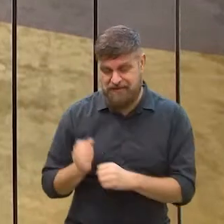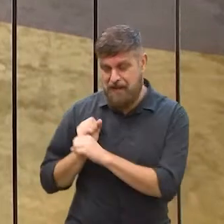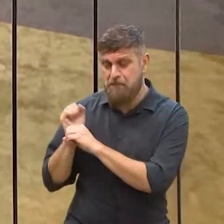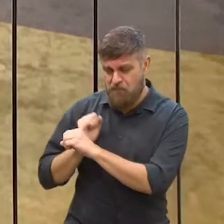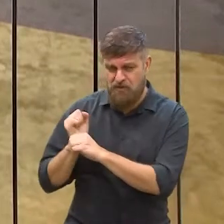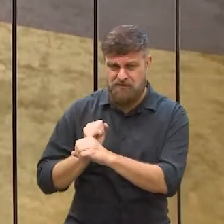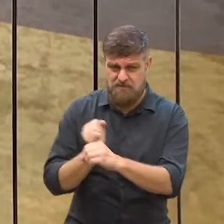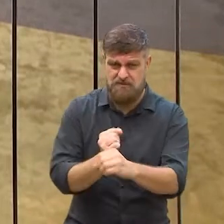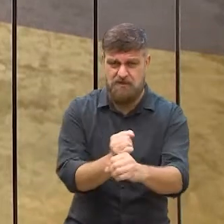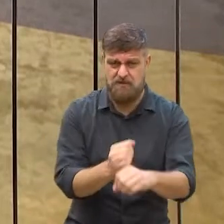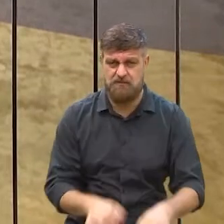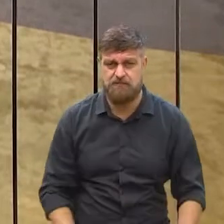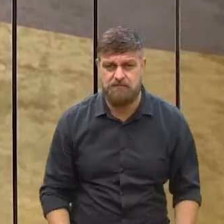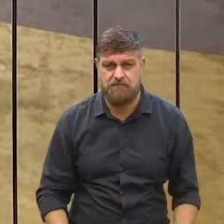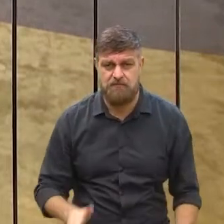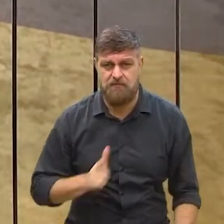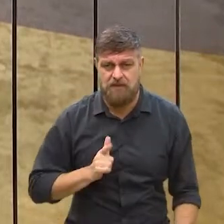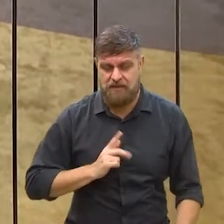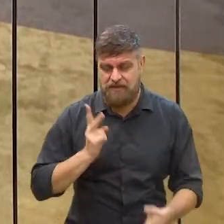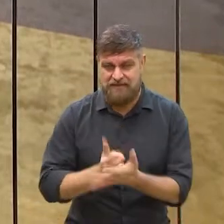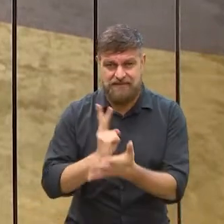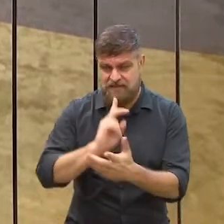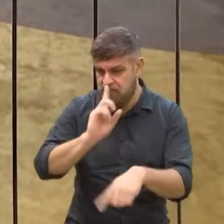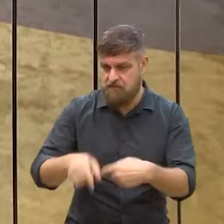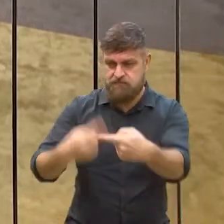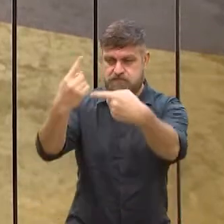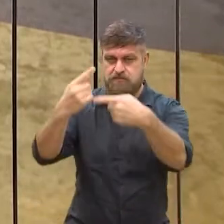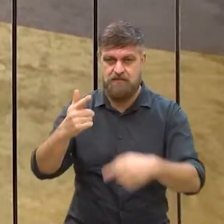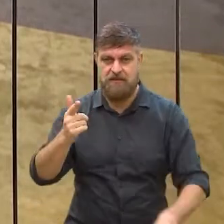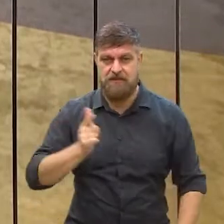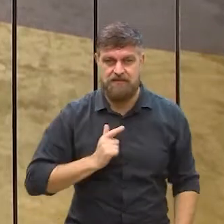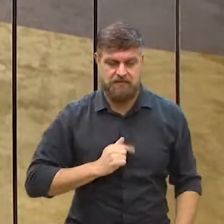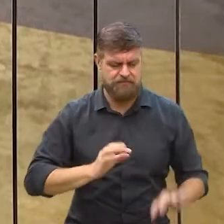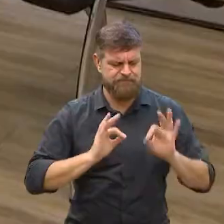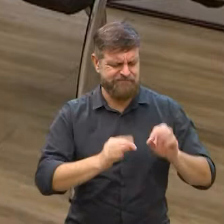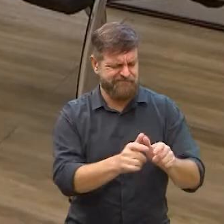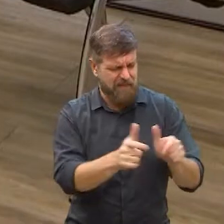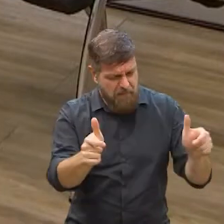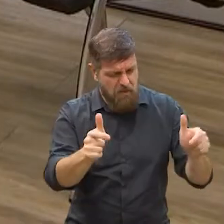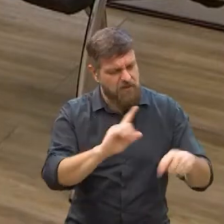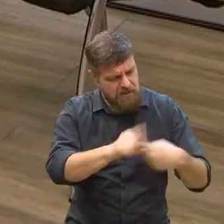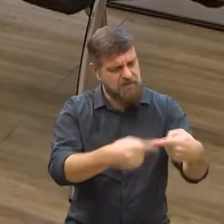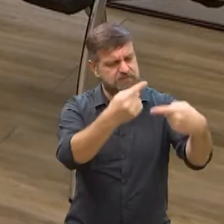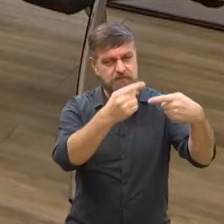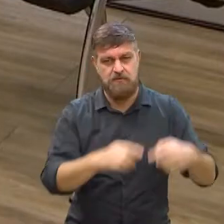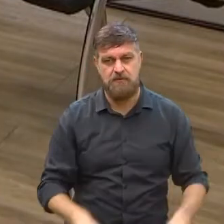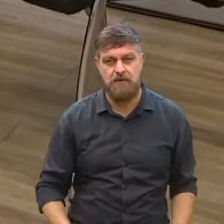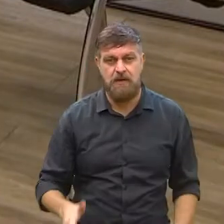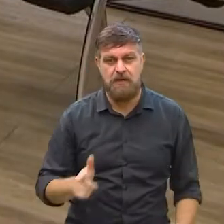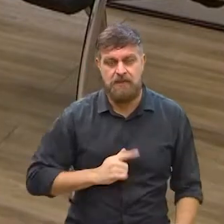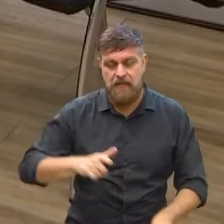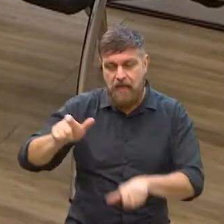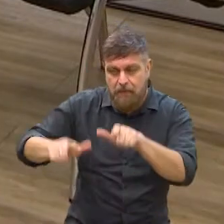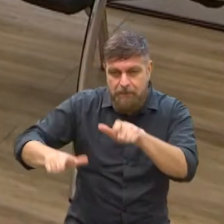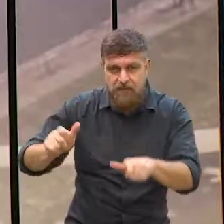aí, ter só sucesso, né? A gente tem muito sucesso. Tem muitos que depois da